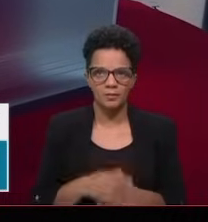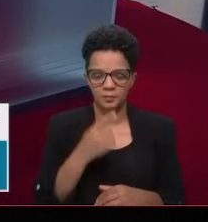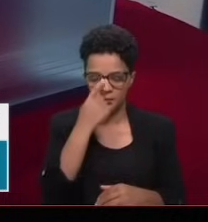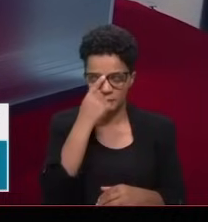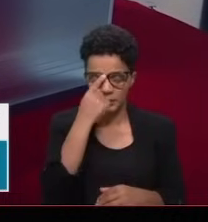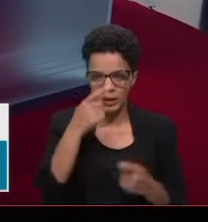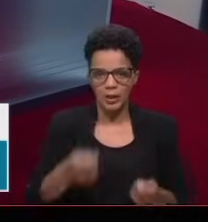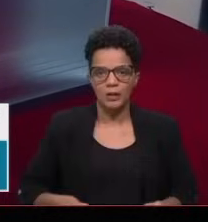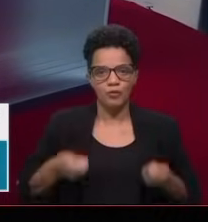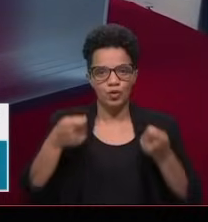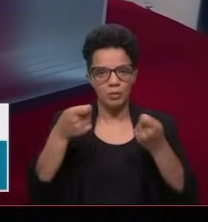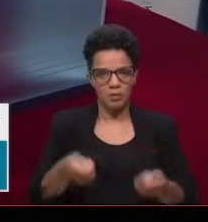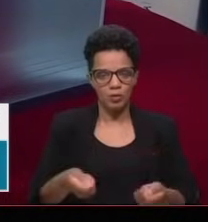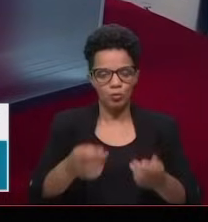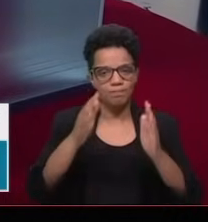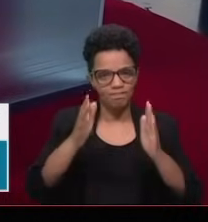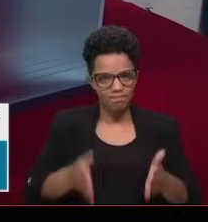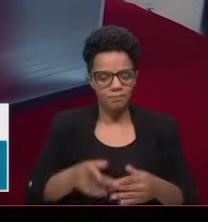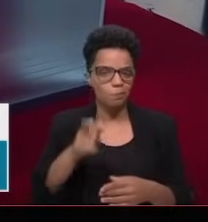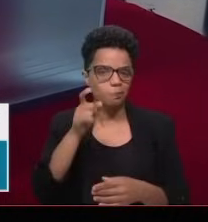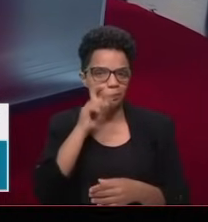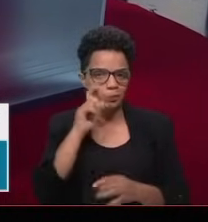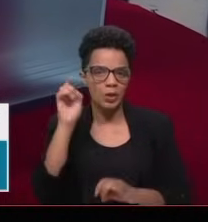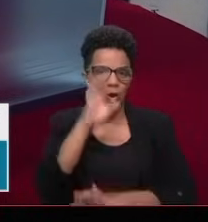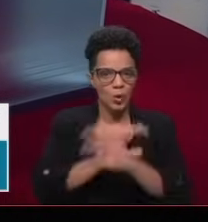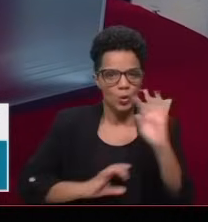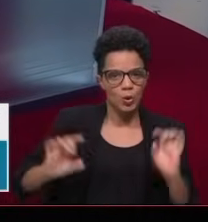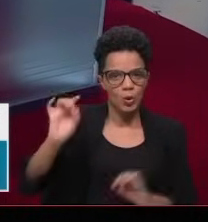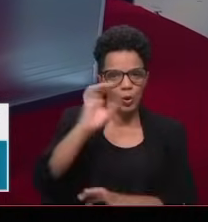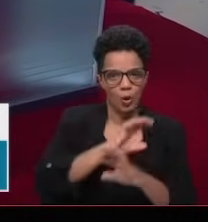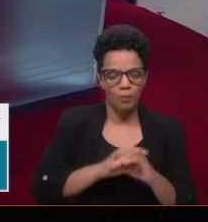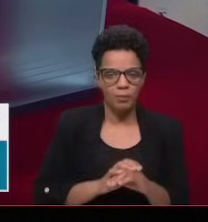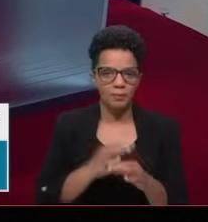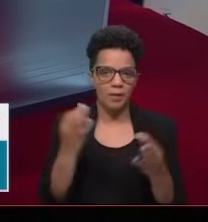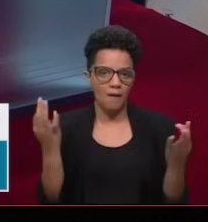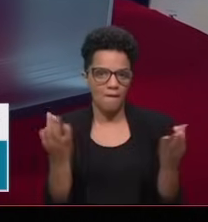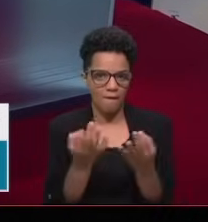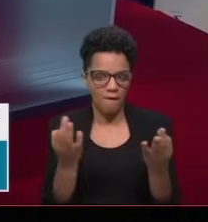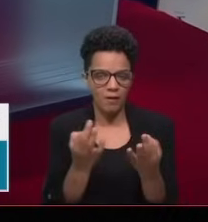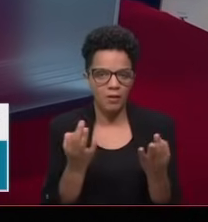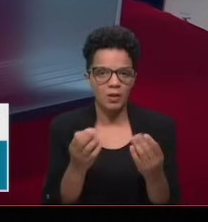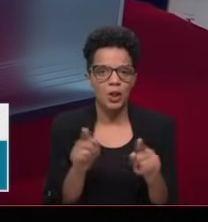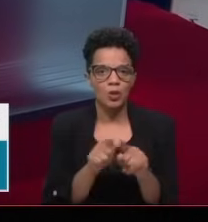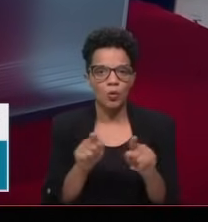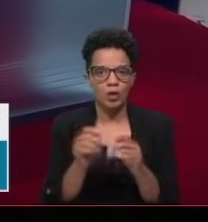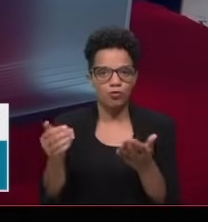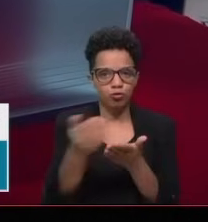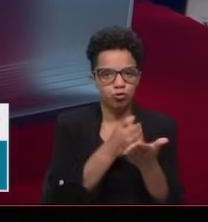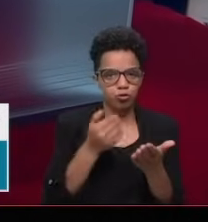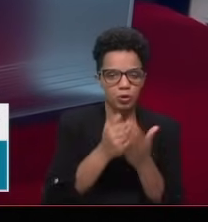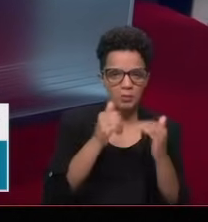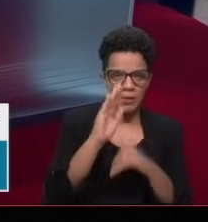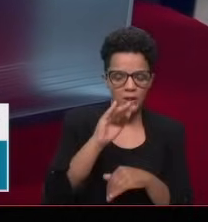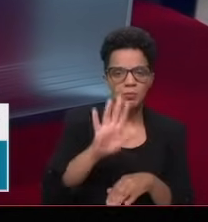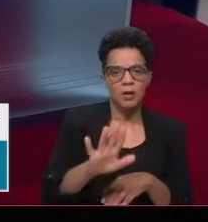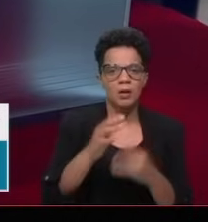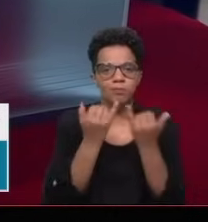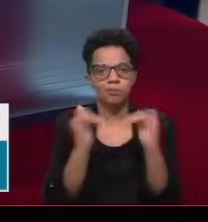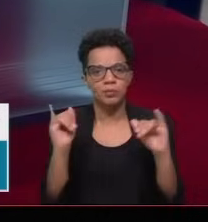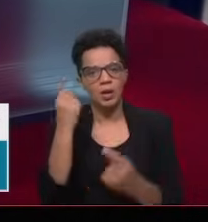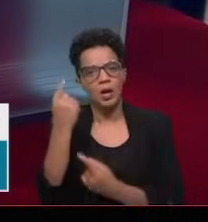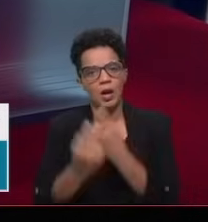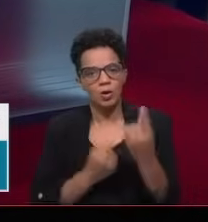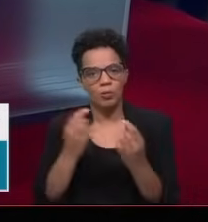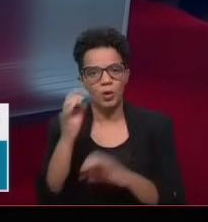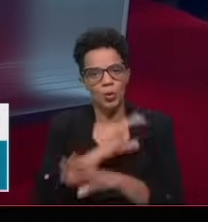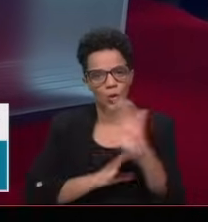investimento efetivo eh na defesa na Europa consuma mais recursos mas que Garanta alguma Independência